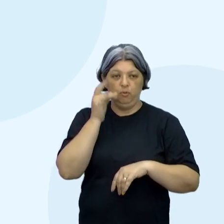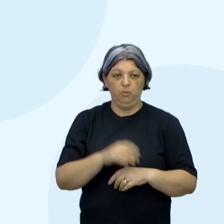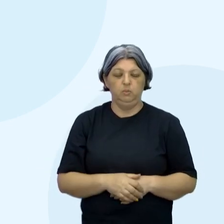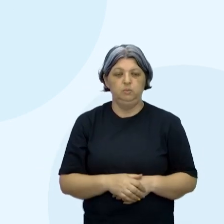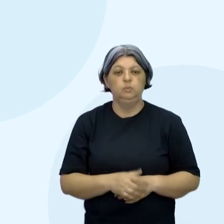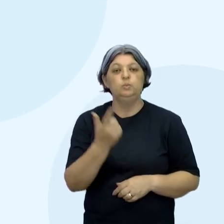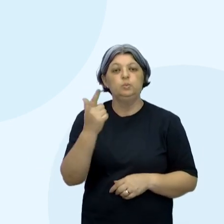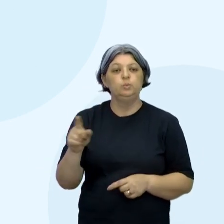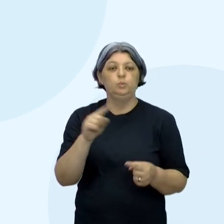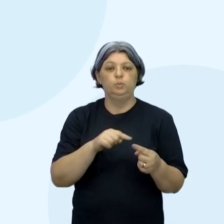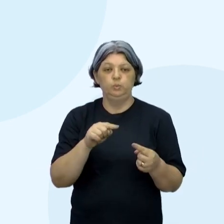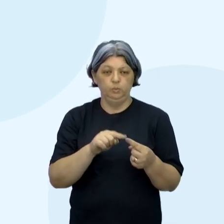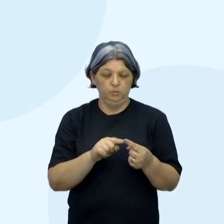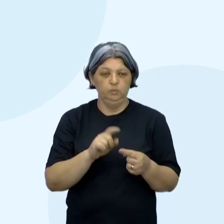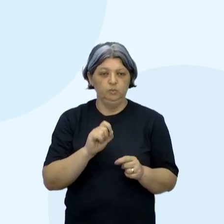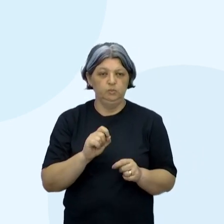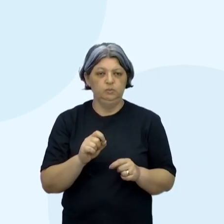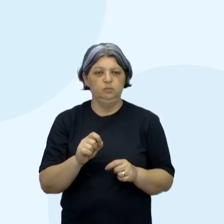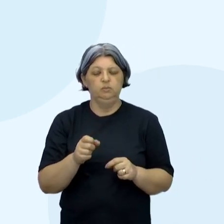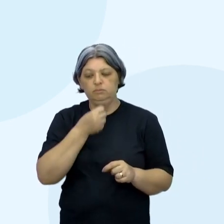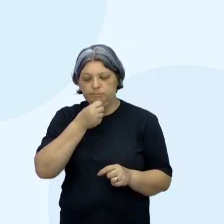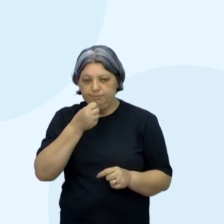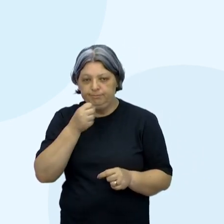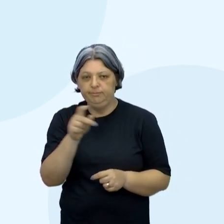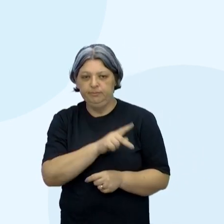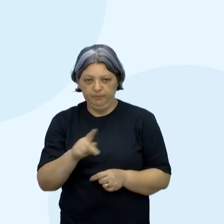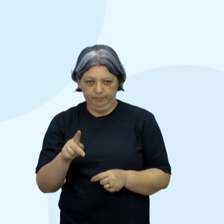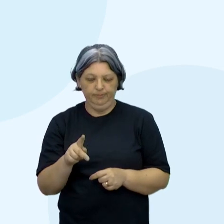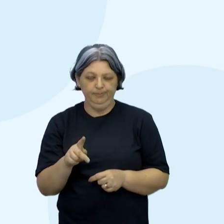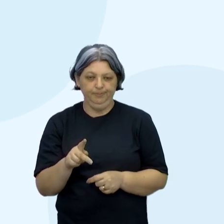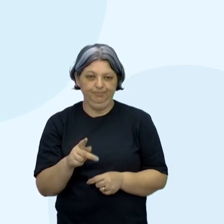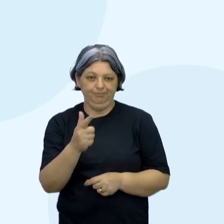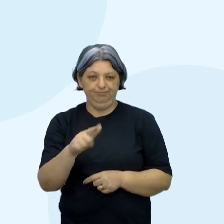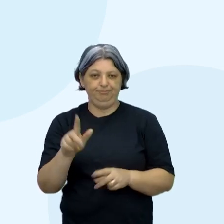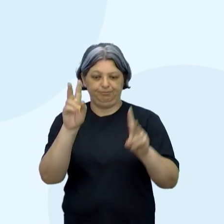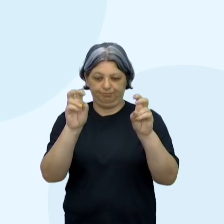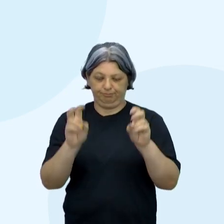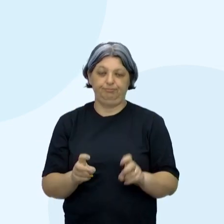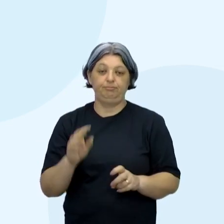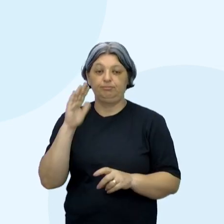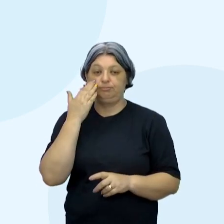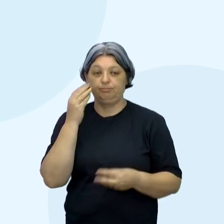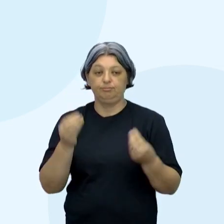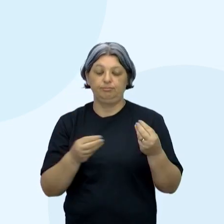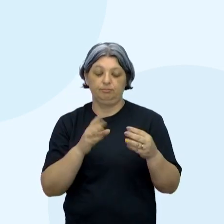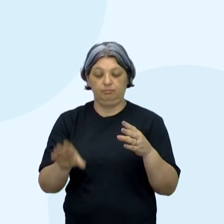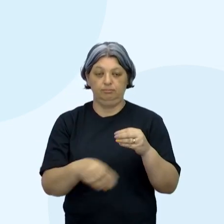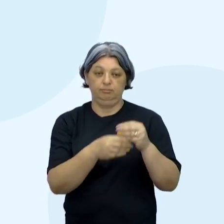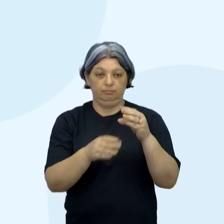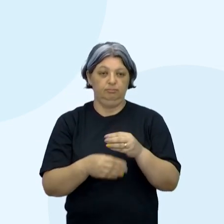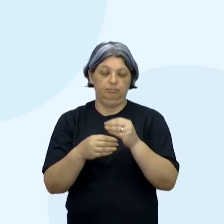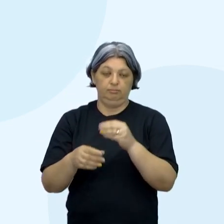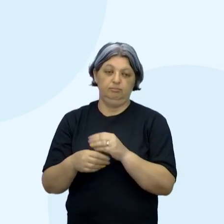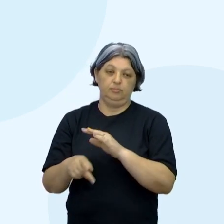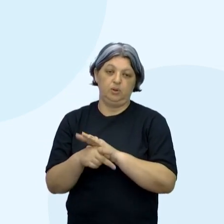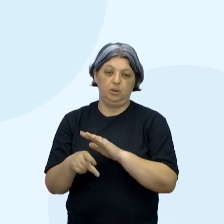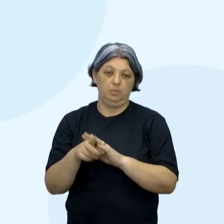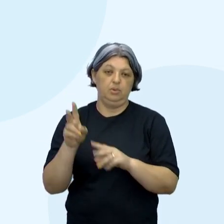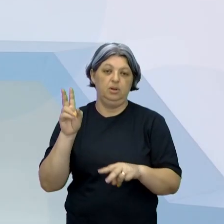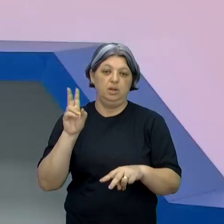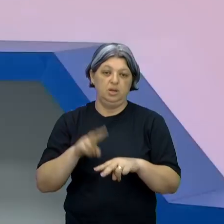outro objetivo meu é entrevistar os professores dos demais componentes para entendermos a integração do nosso hashtag Se Liga na